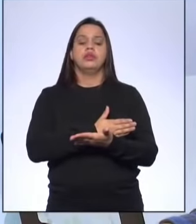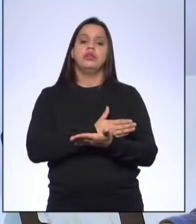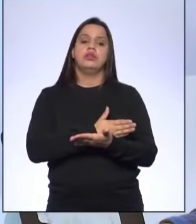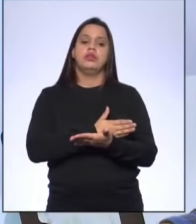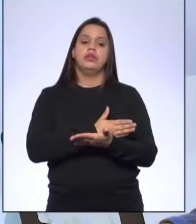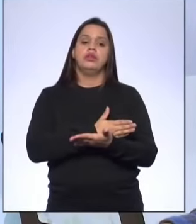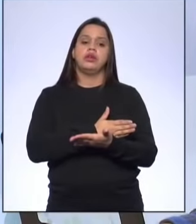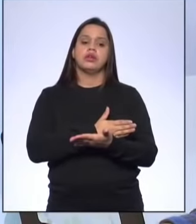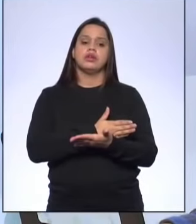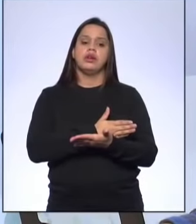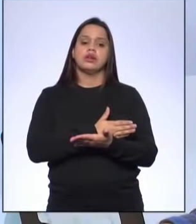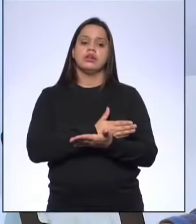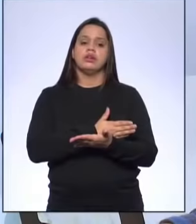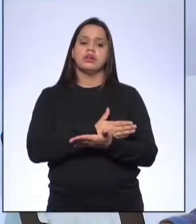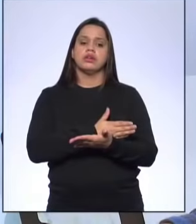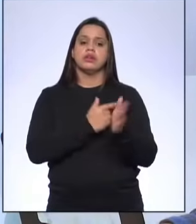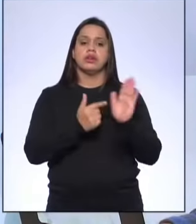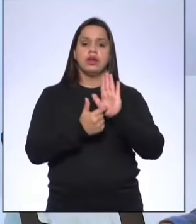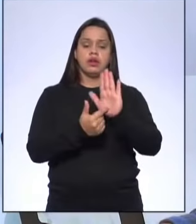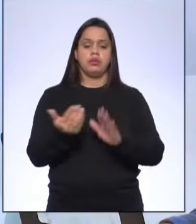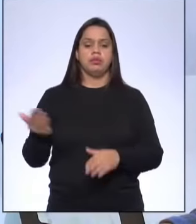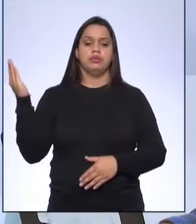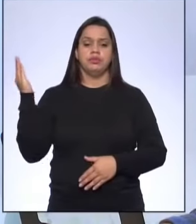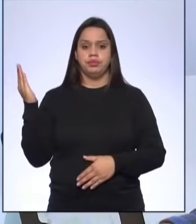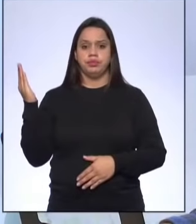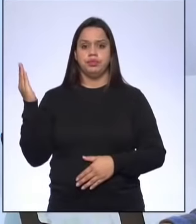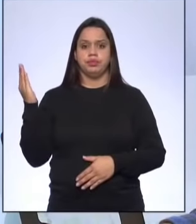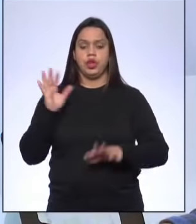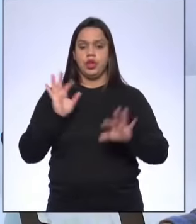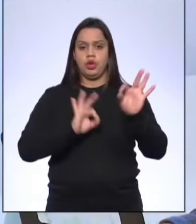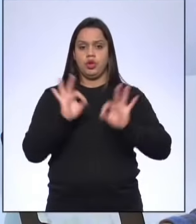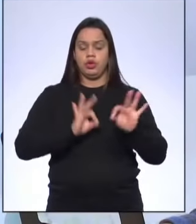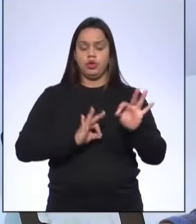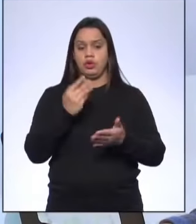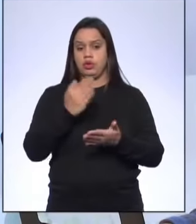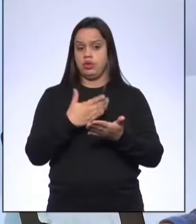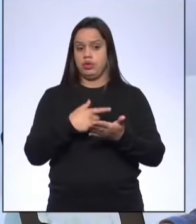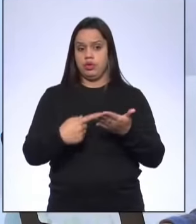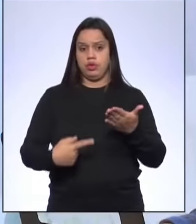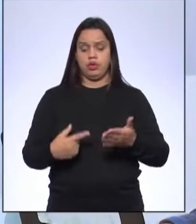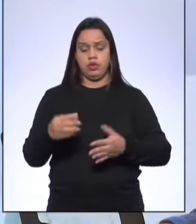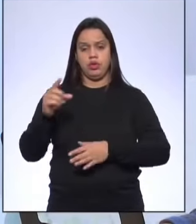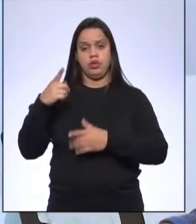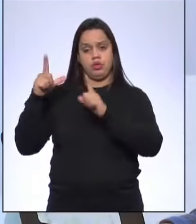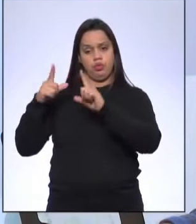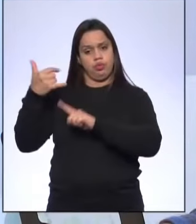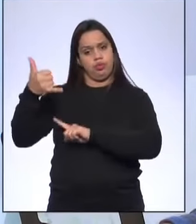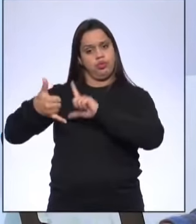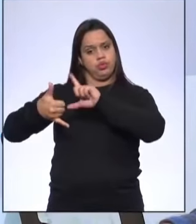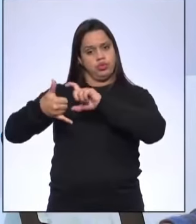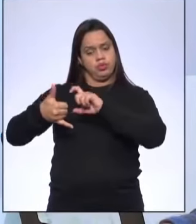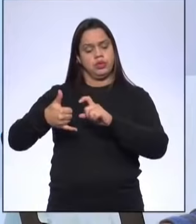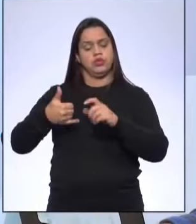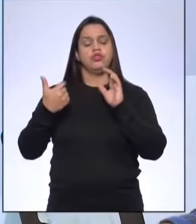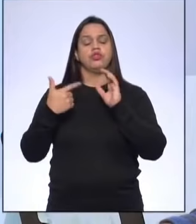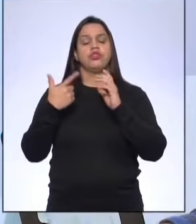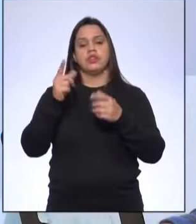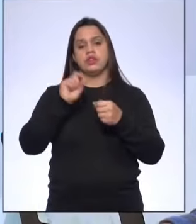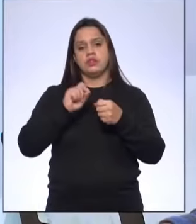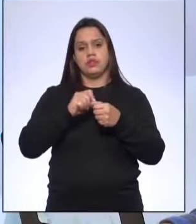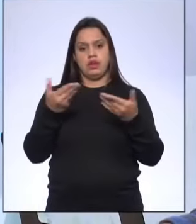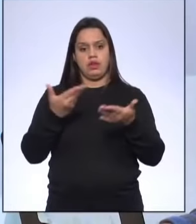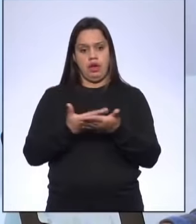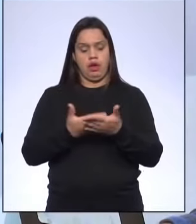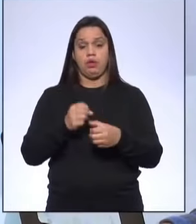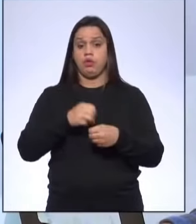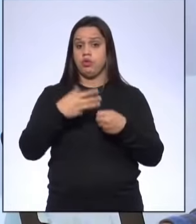the seven que são essas três páginas aqui organize seu caderno com os prints que vocês deram o quê que foi qual conteúdo da nossa